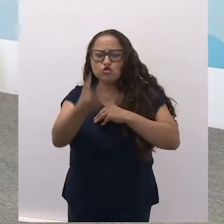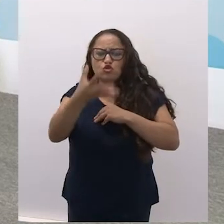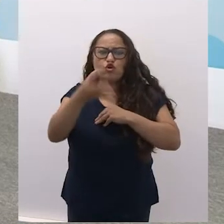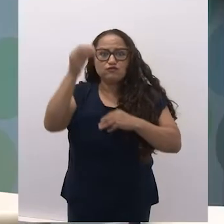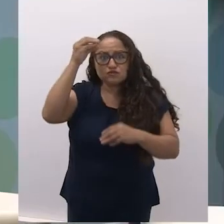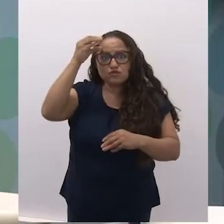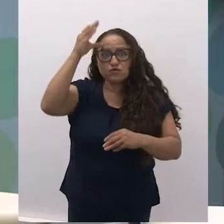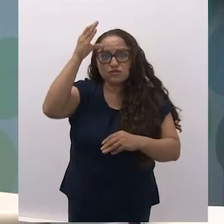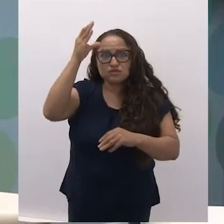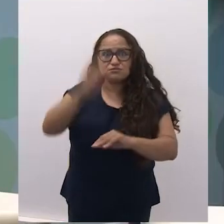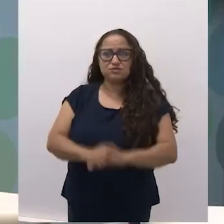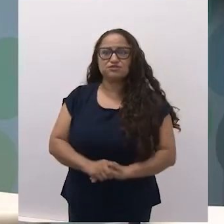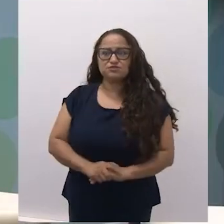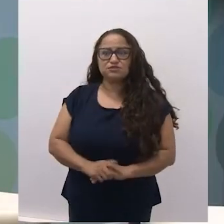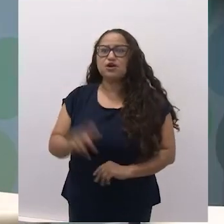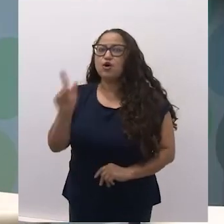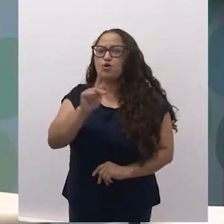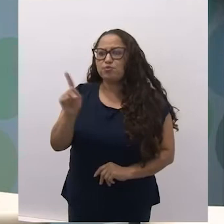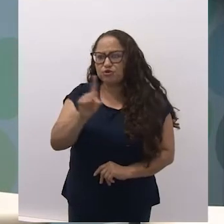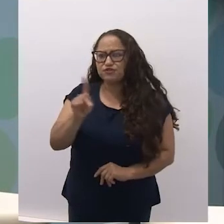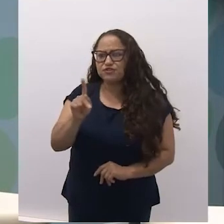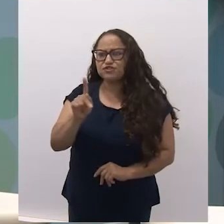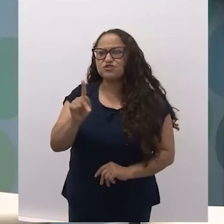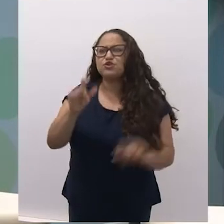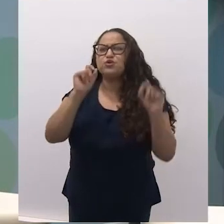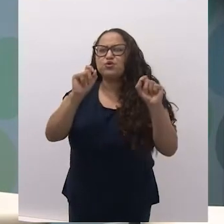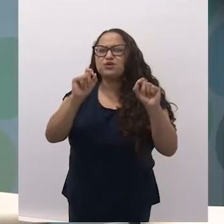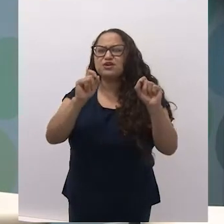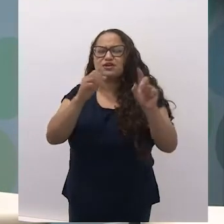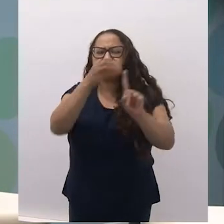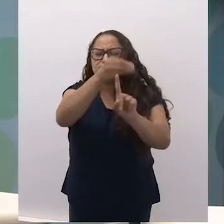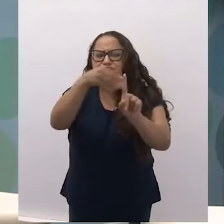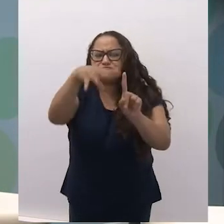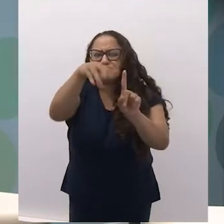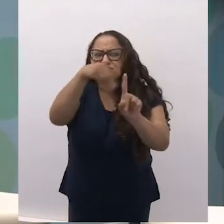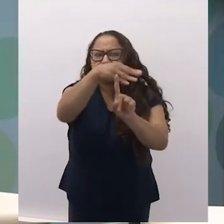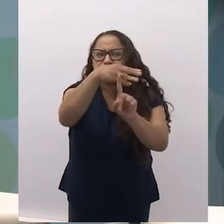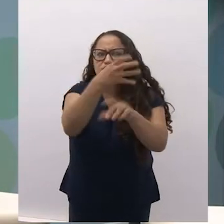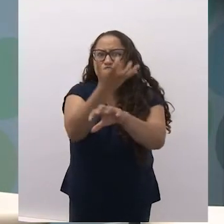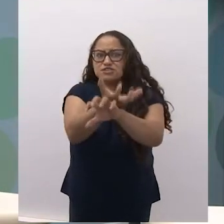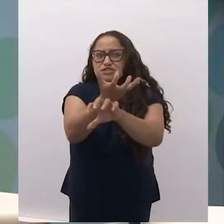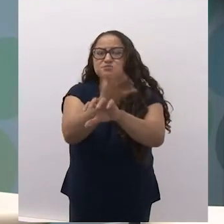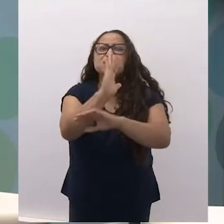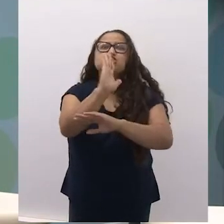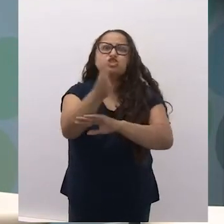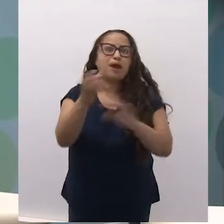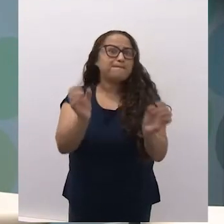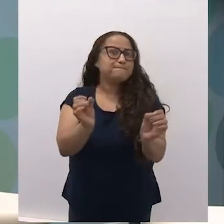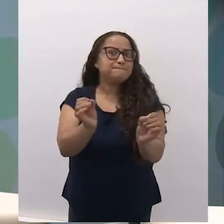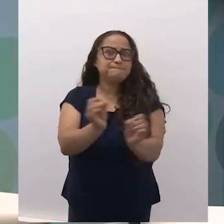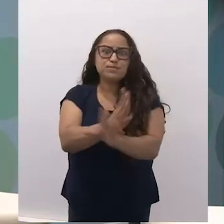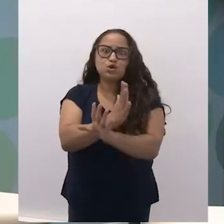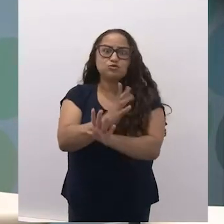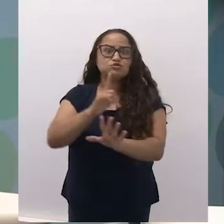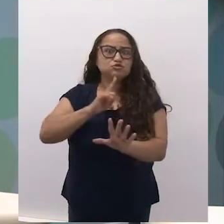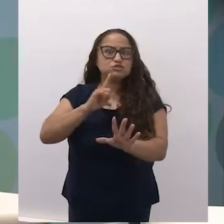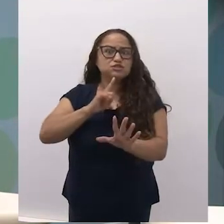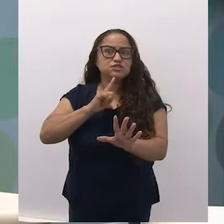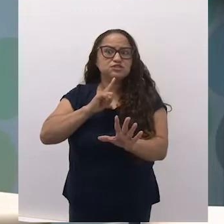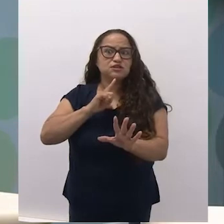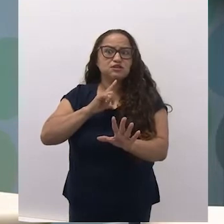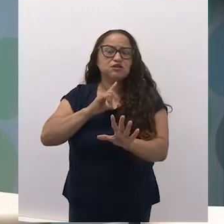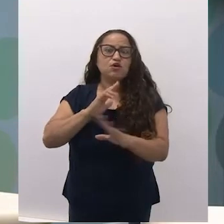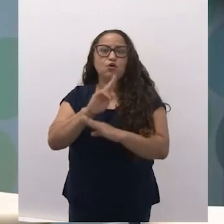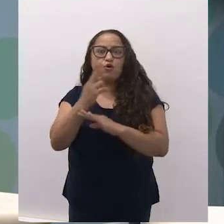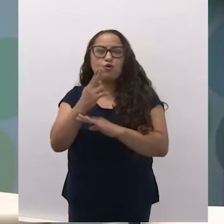O professor, ele media os conteúdos já elaborados pelos homens e pelos alunos,